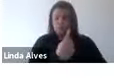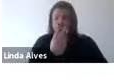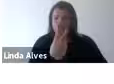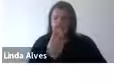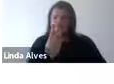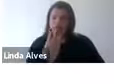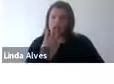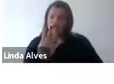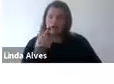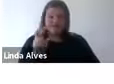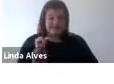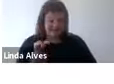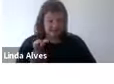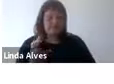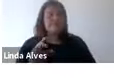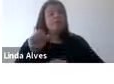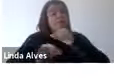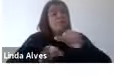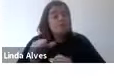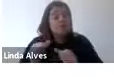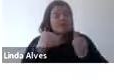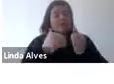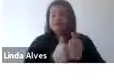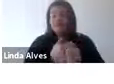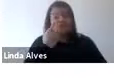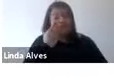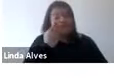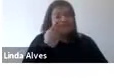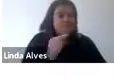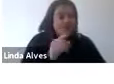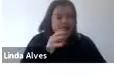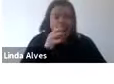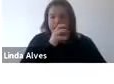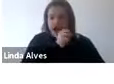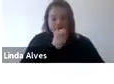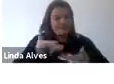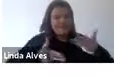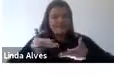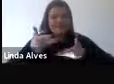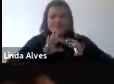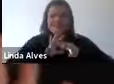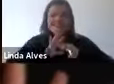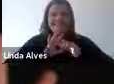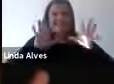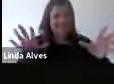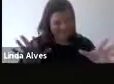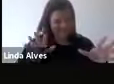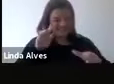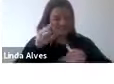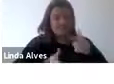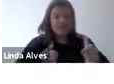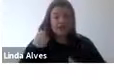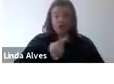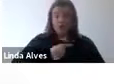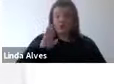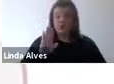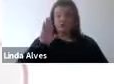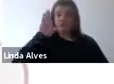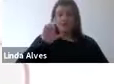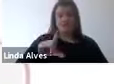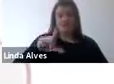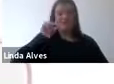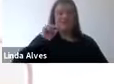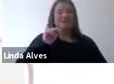12345, redefina sua senha e já irá encontrar na tela os serviços disponíveis. Nós optamos pelo Saúde